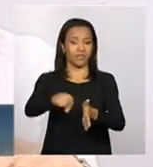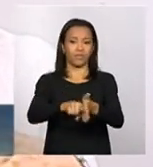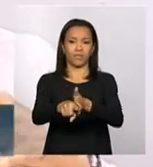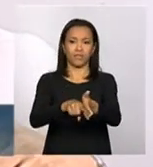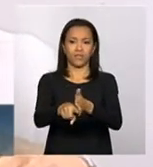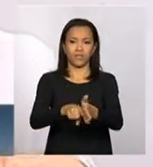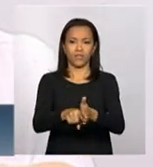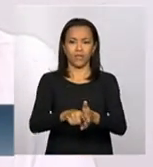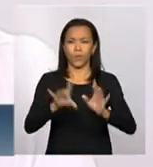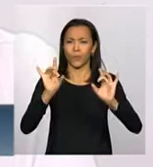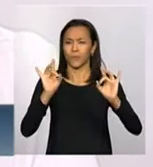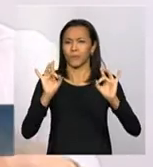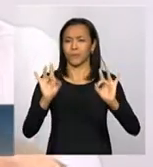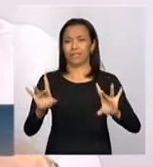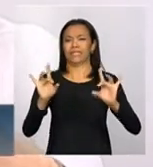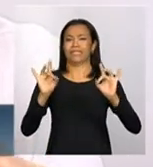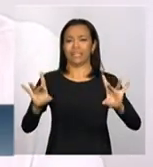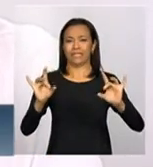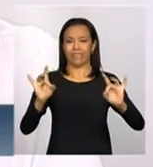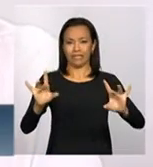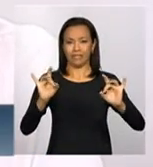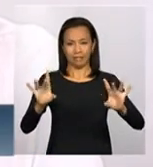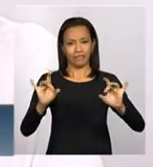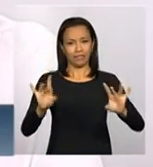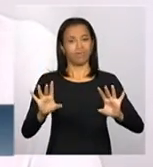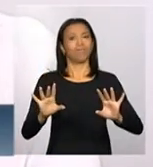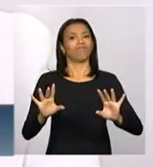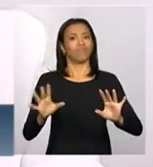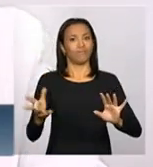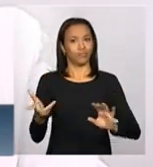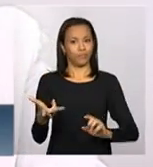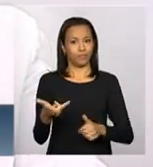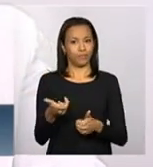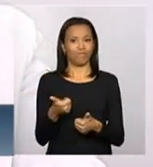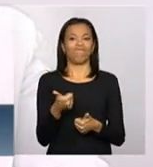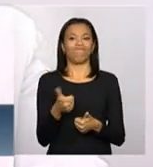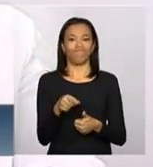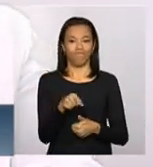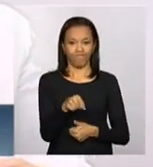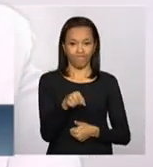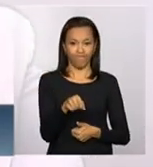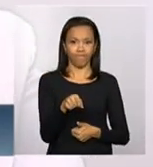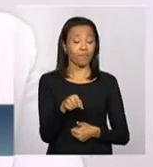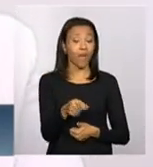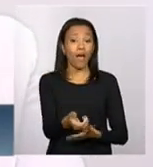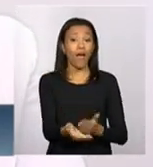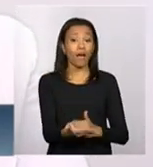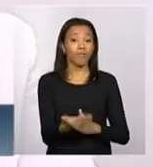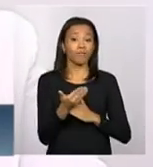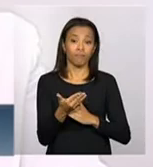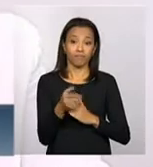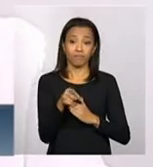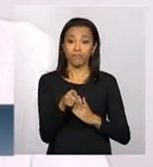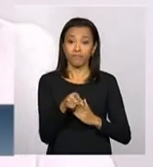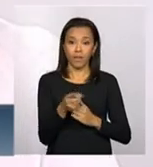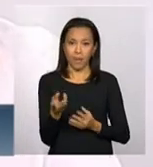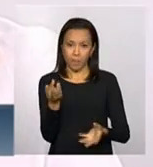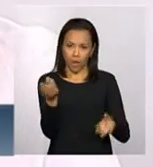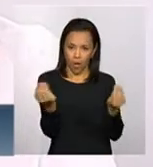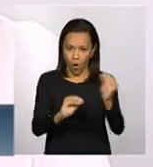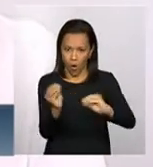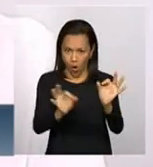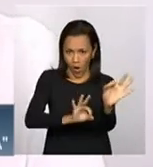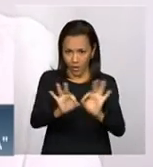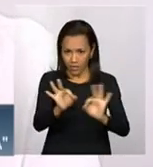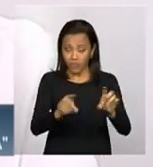uma qualidade exemplar, né, na elaboração dela e na